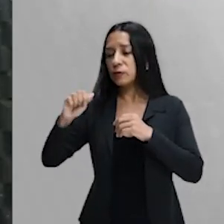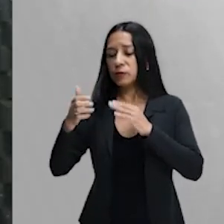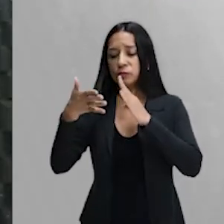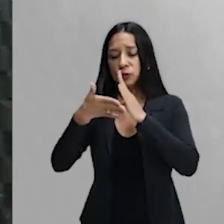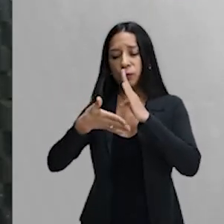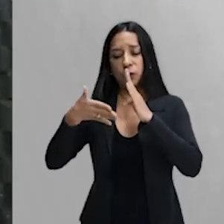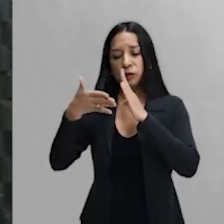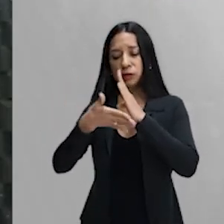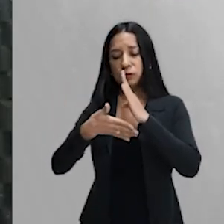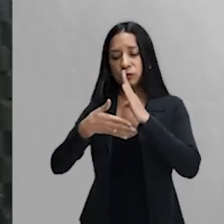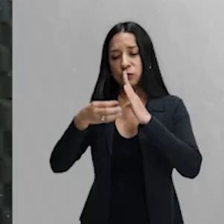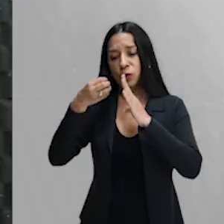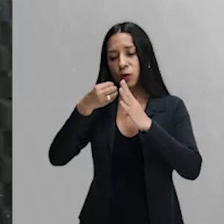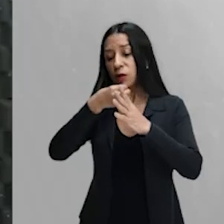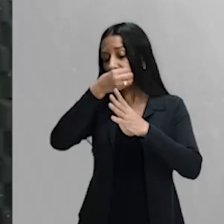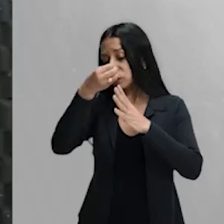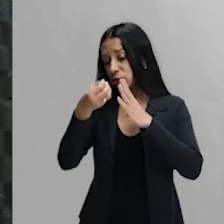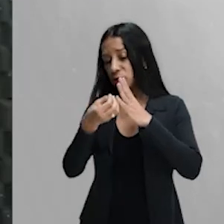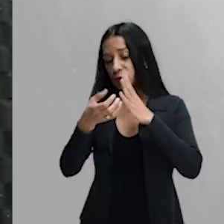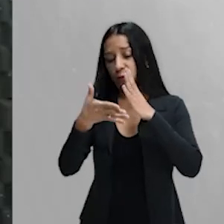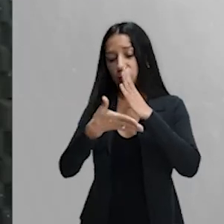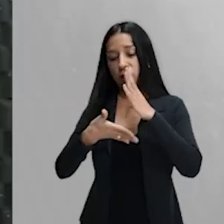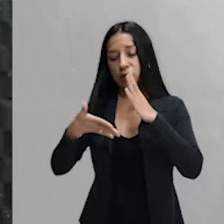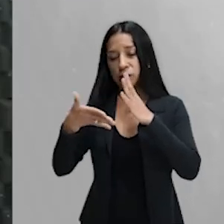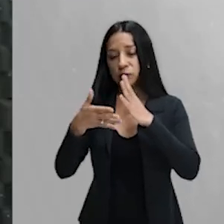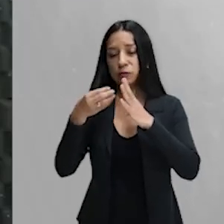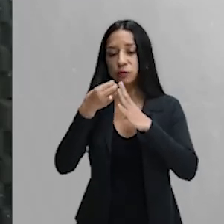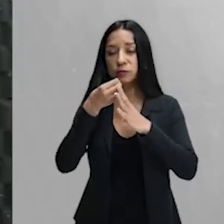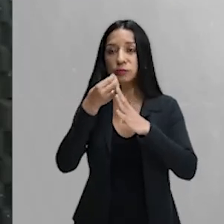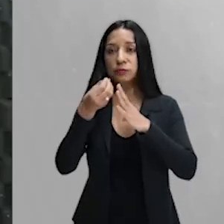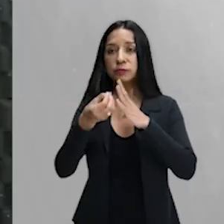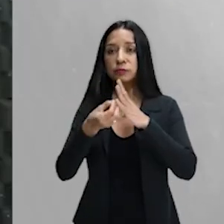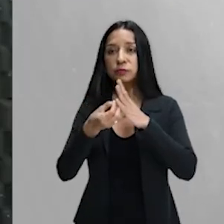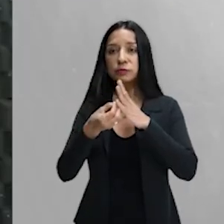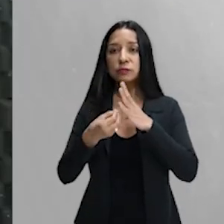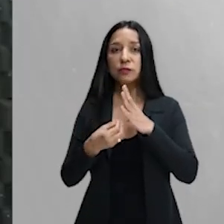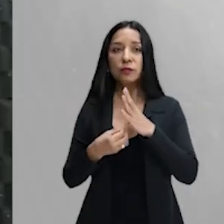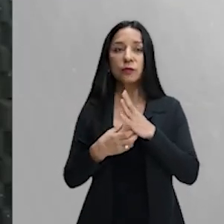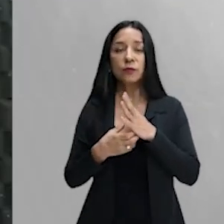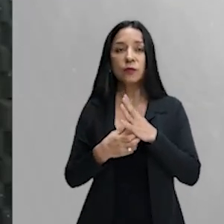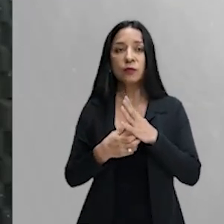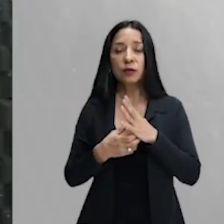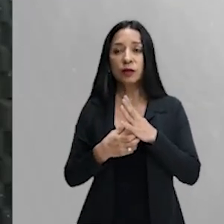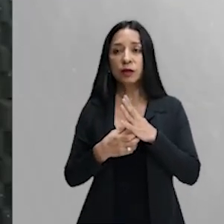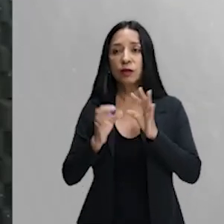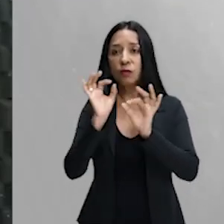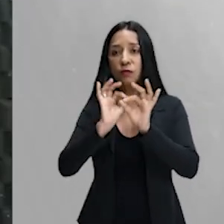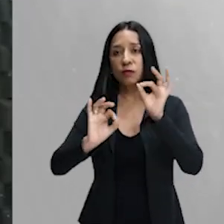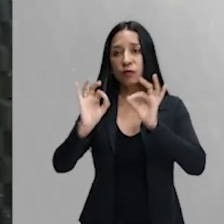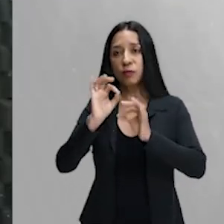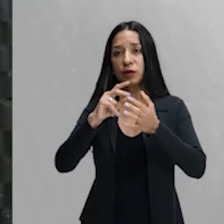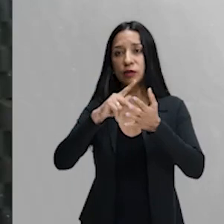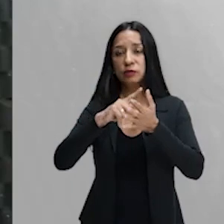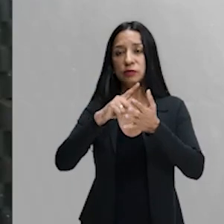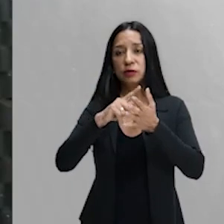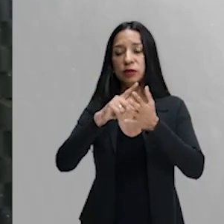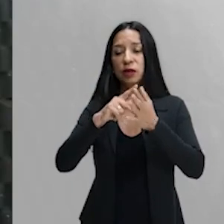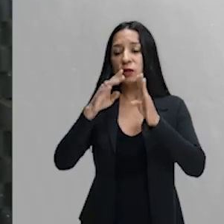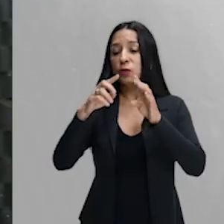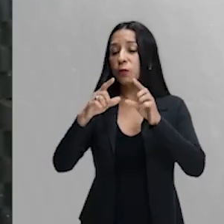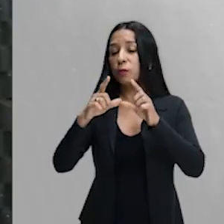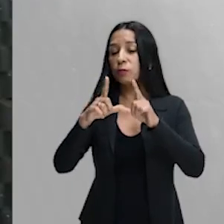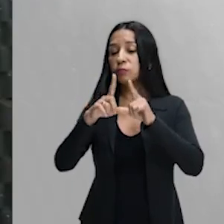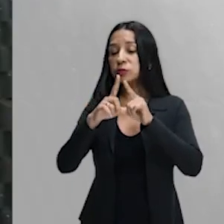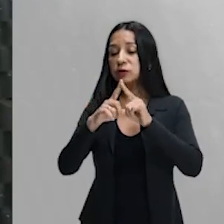base, ele é um hexágono, né? Você tem um hexágono. E o hexágono, ele é formado, na verdade, por